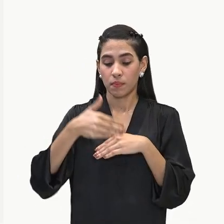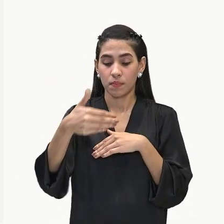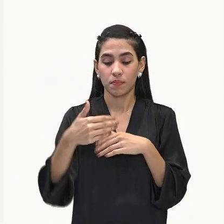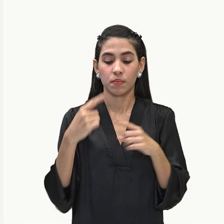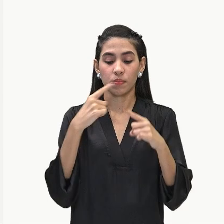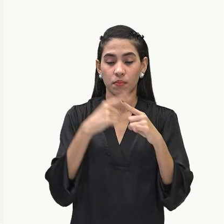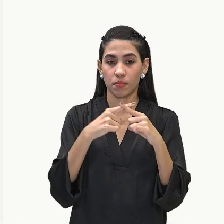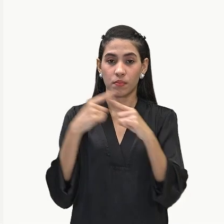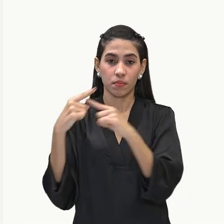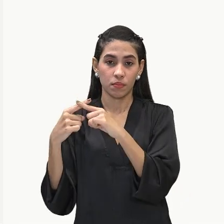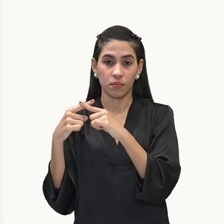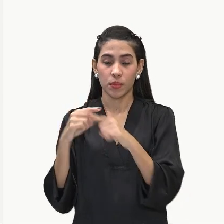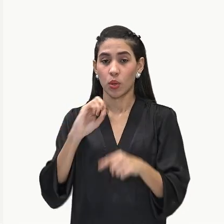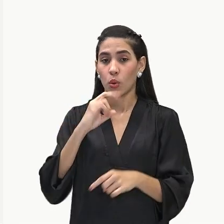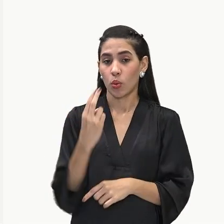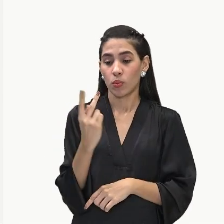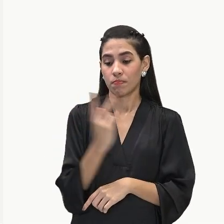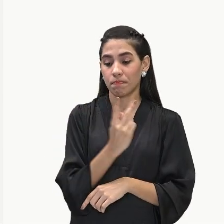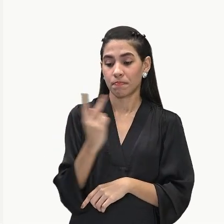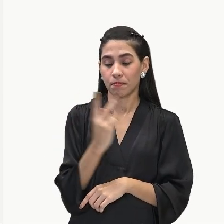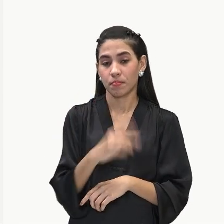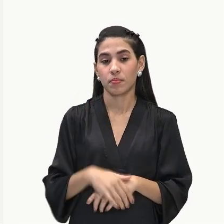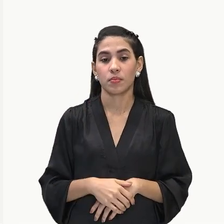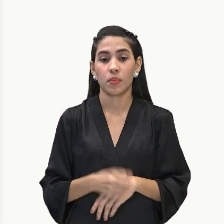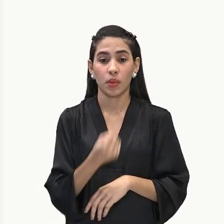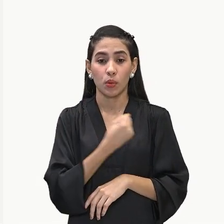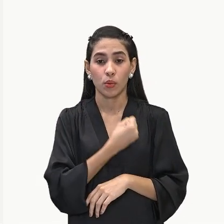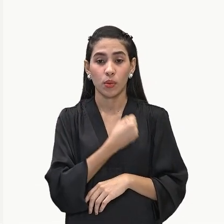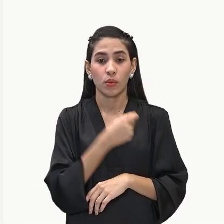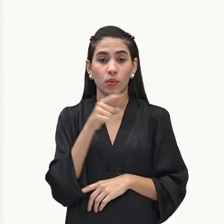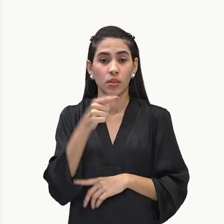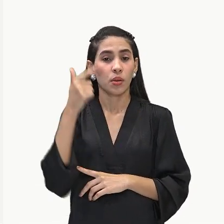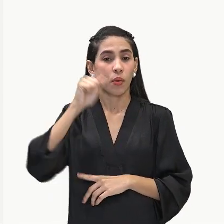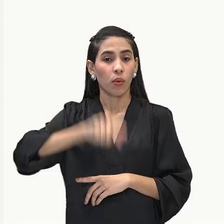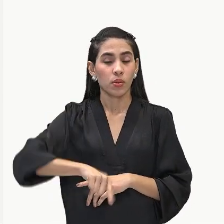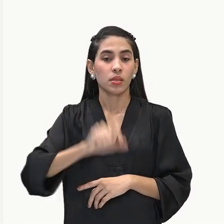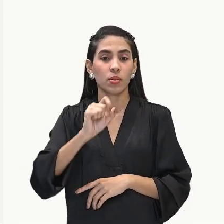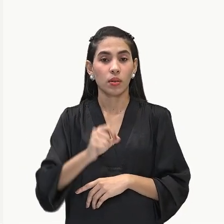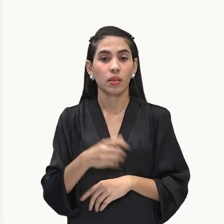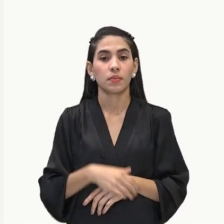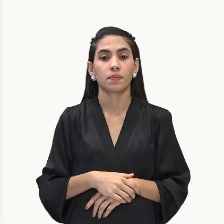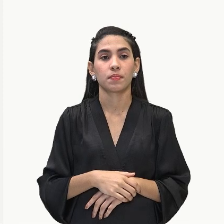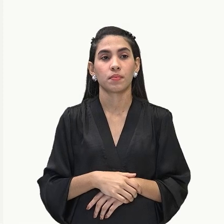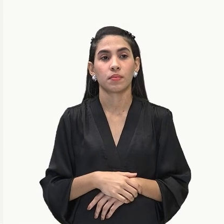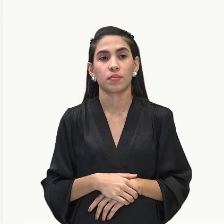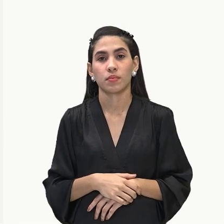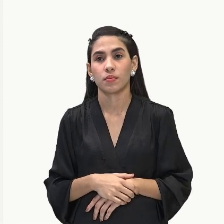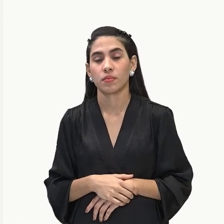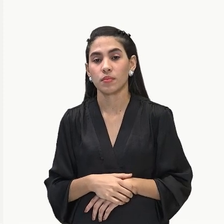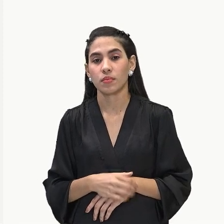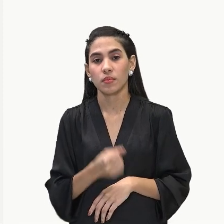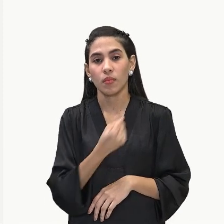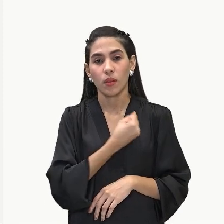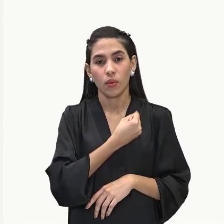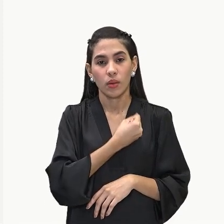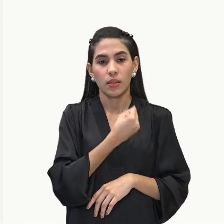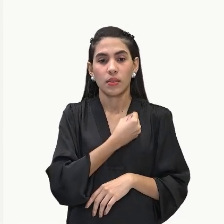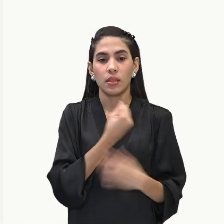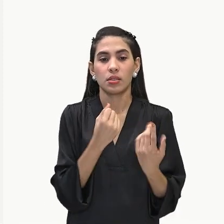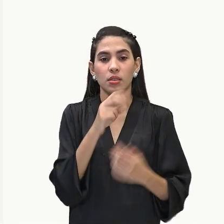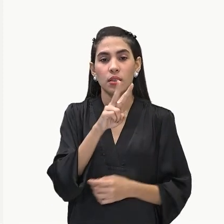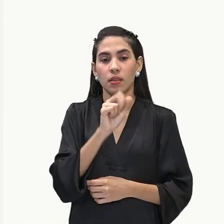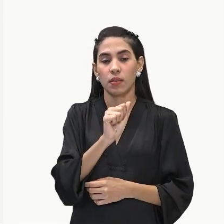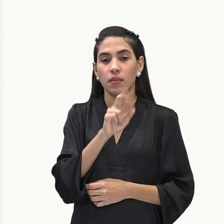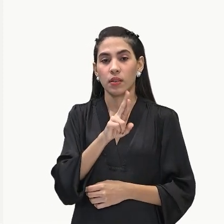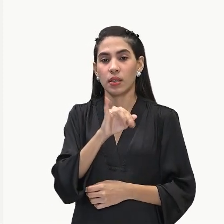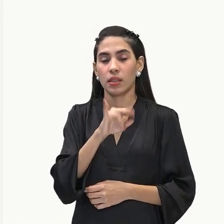uma ou ambas equações por números para fazer com que os coeficientes de uma das variáveis nas duas